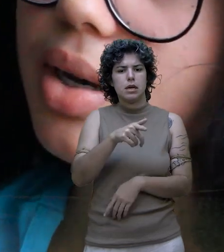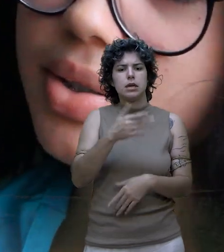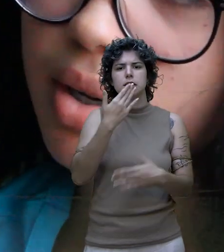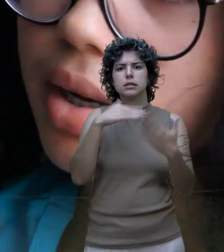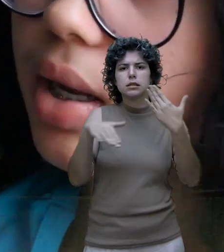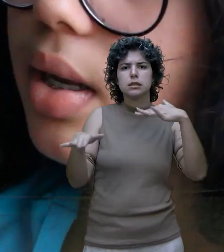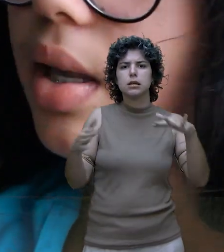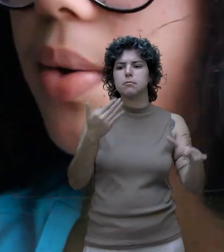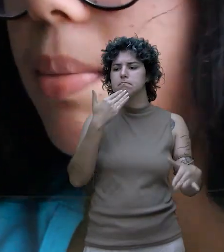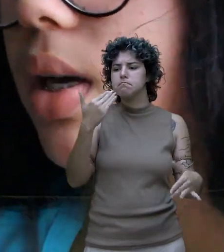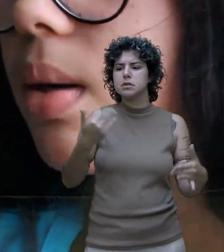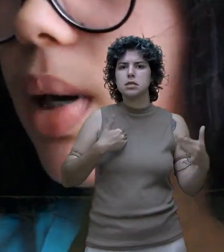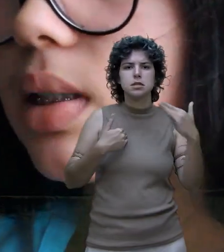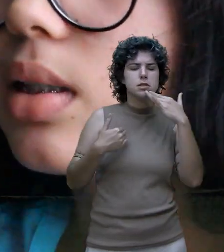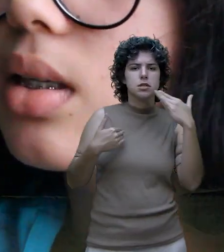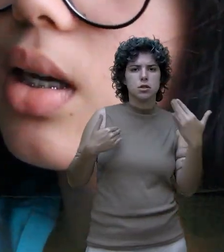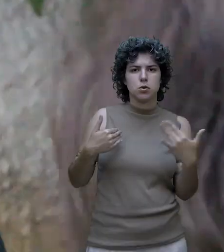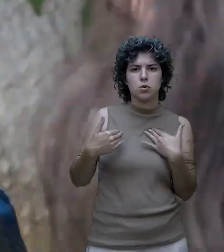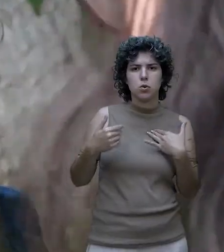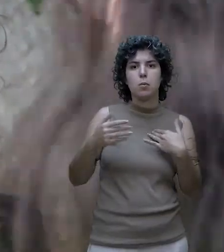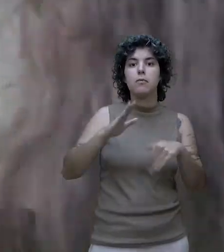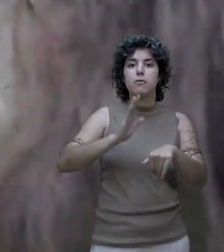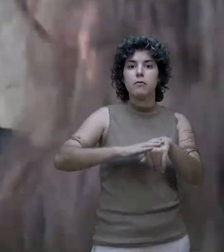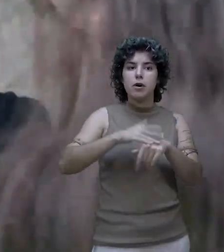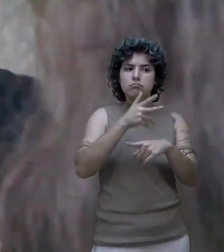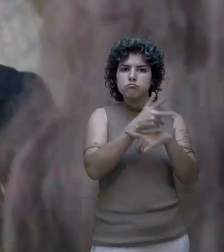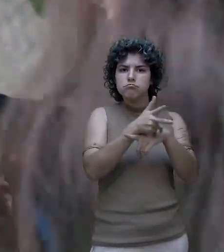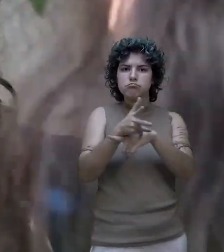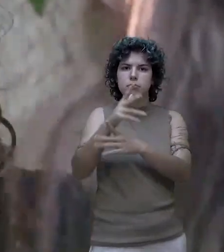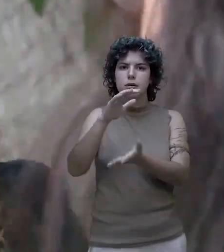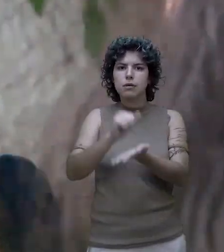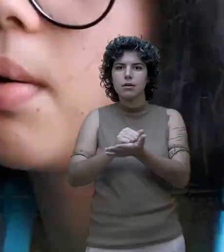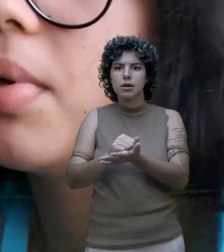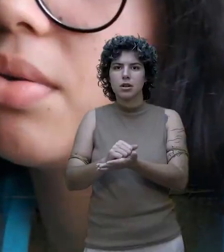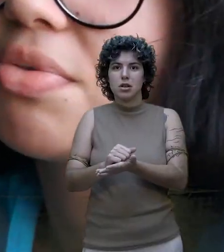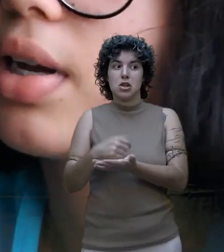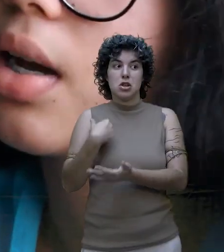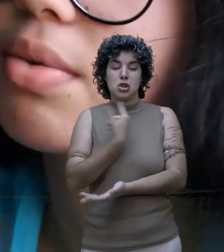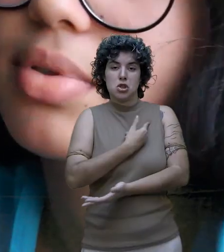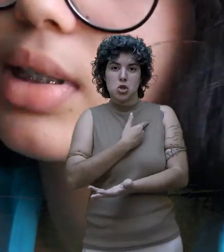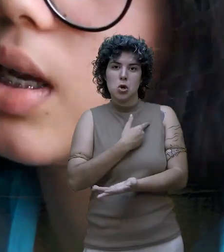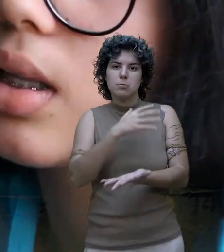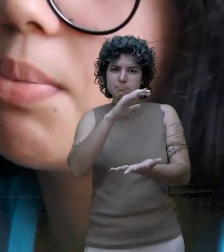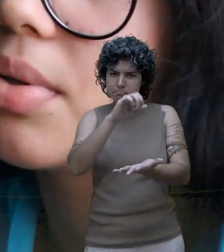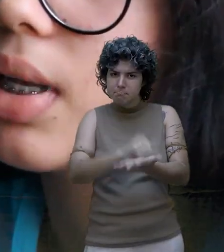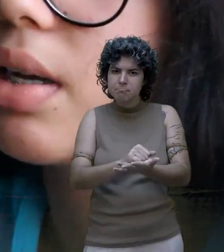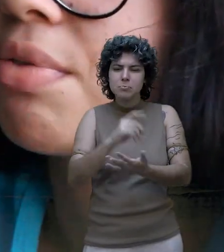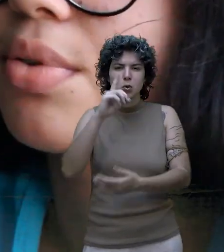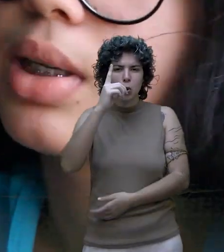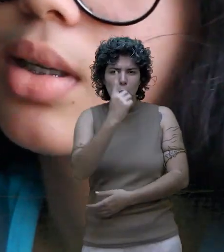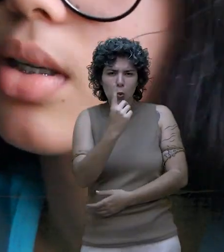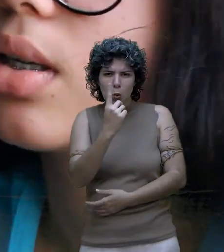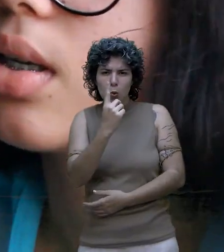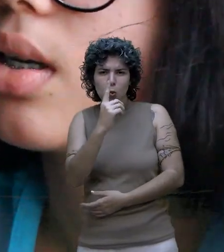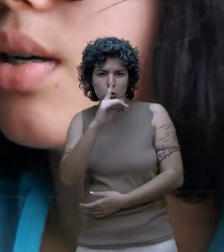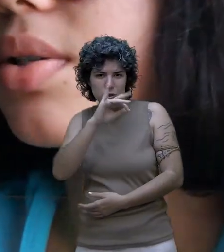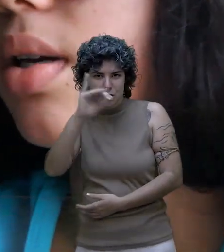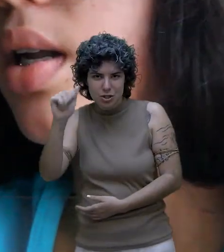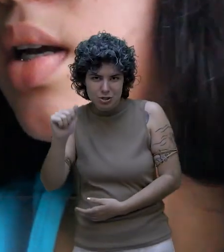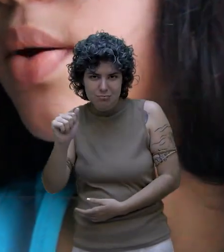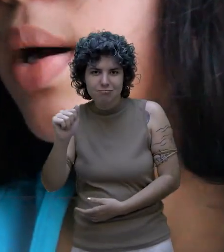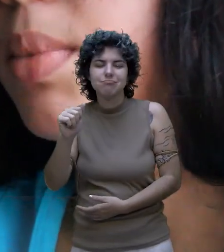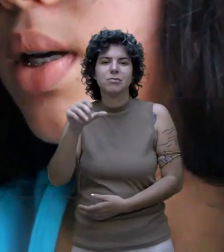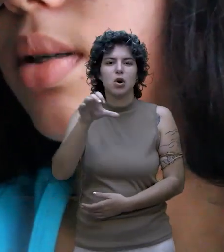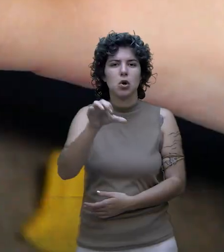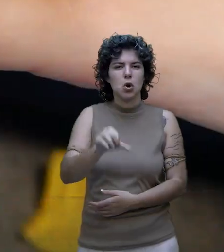improvisou. Improvisamos tudo, gravamos o filme num dia só, tem 9 minutos, com os alunos dessa oficina.